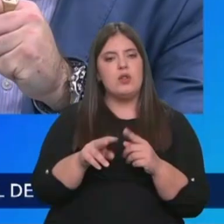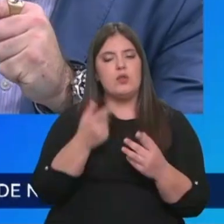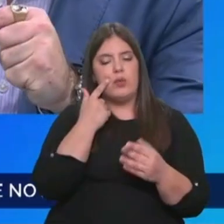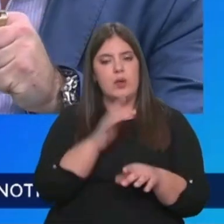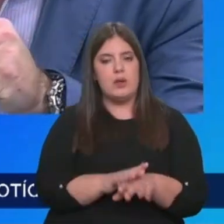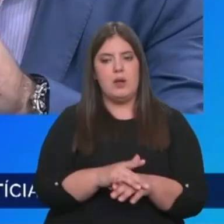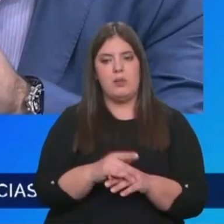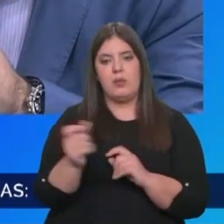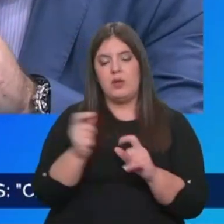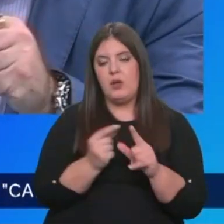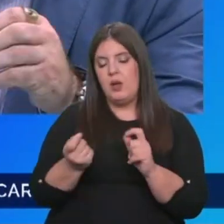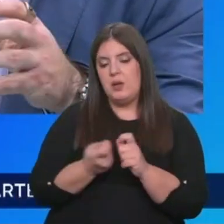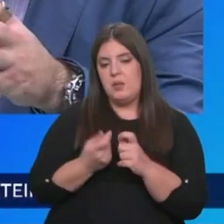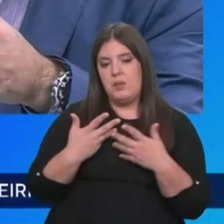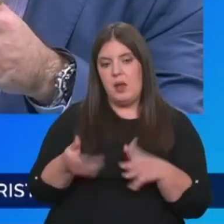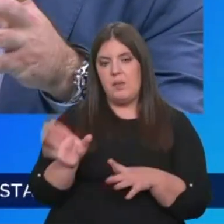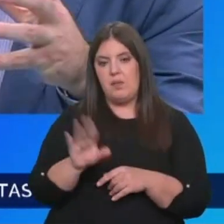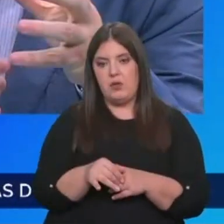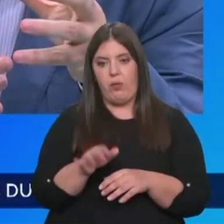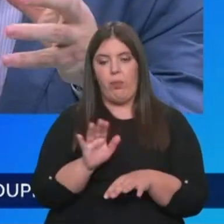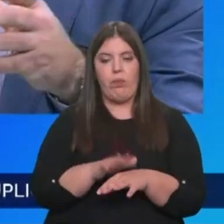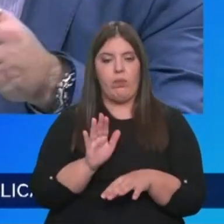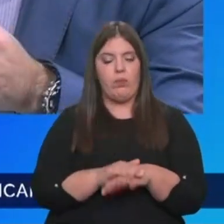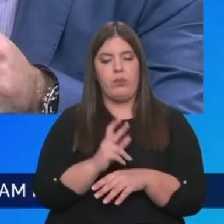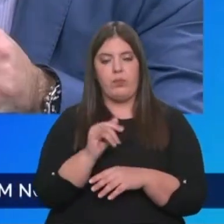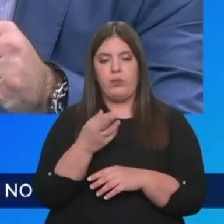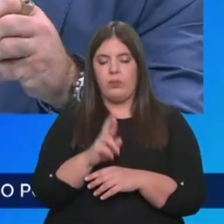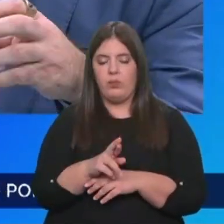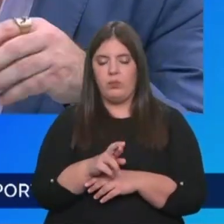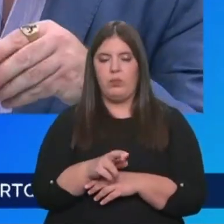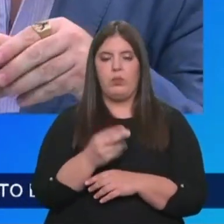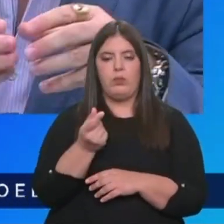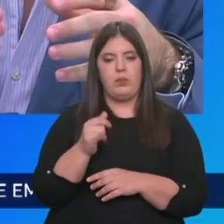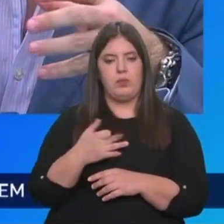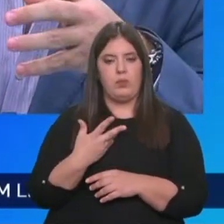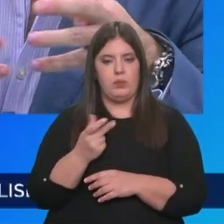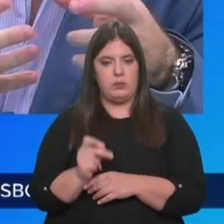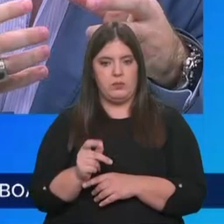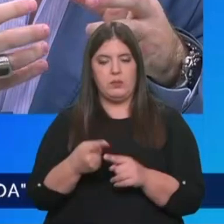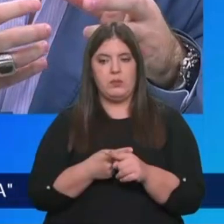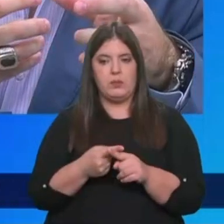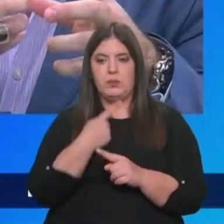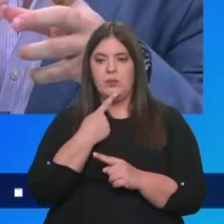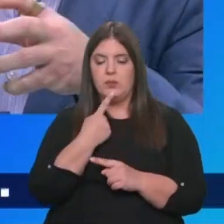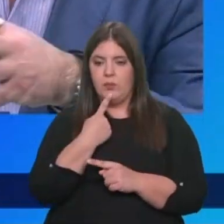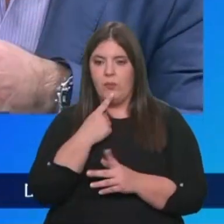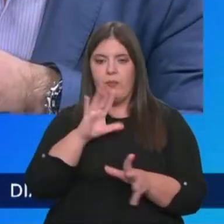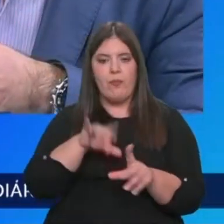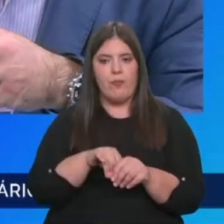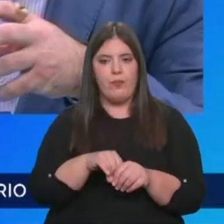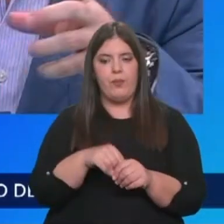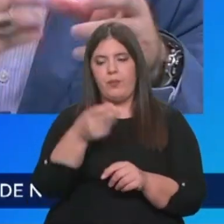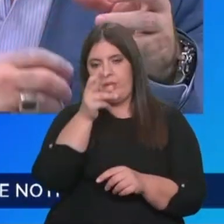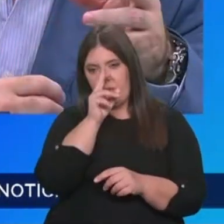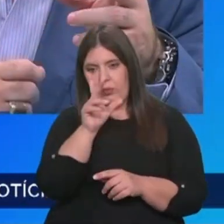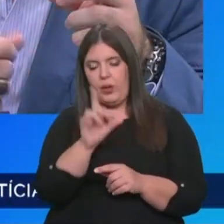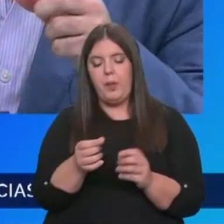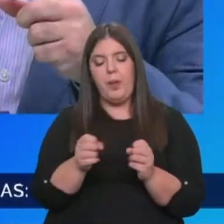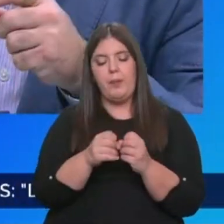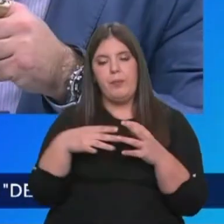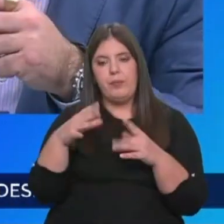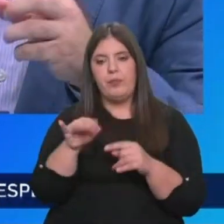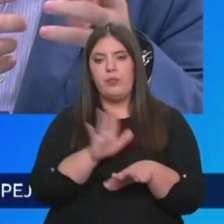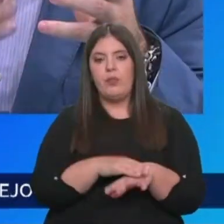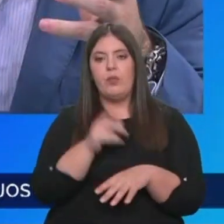emanada das estrelas mais maciças. Daí utilizamos o raio-x do Chandra. É interessante saber a distribuição de gás e poeira, e